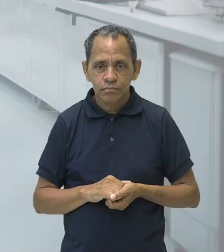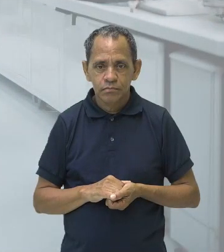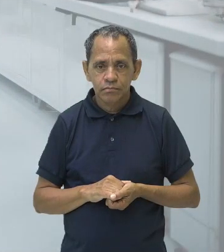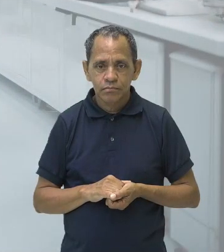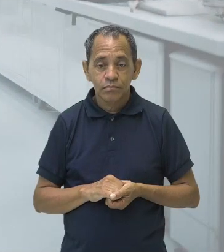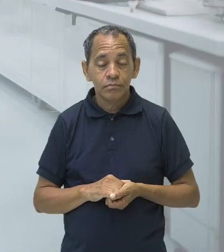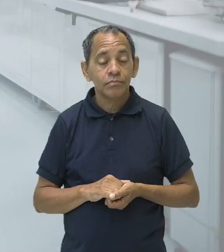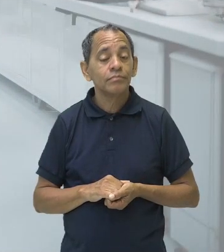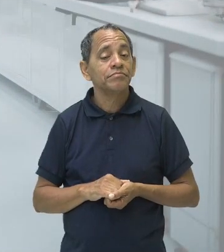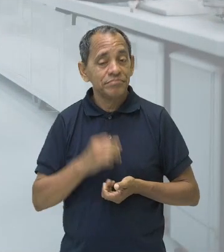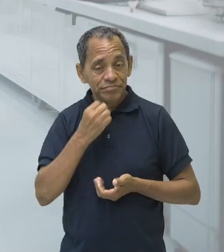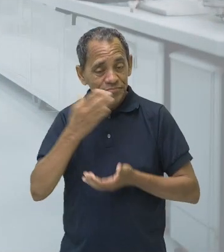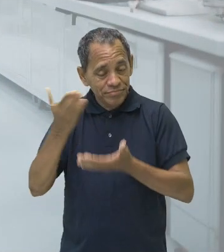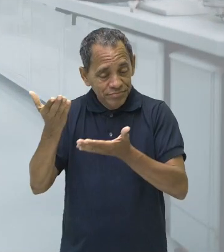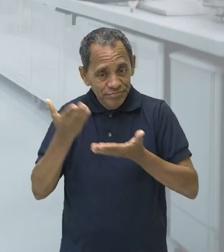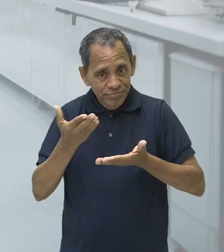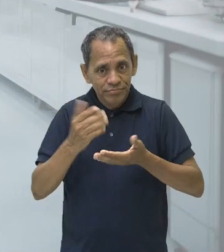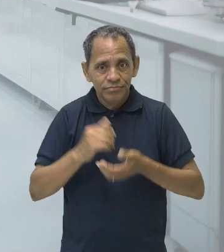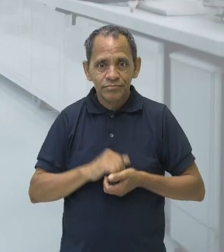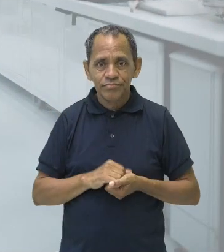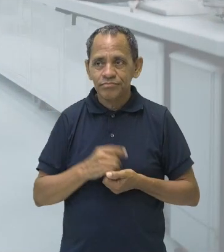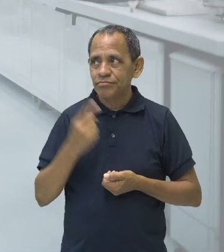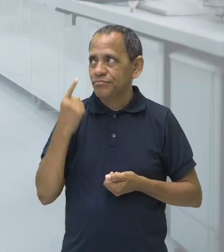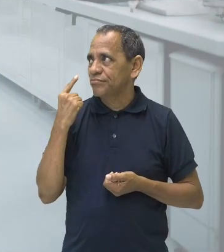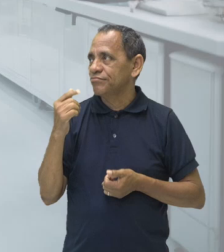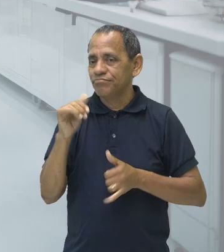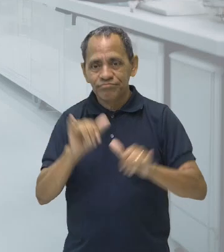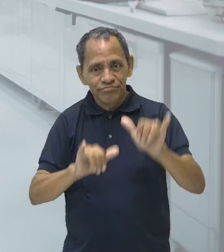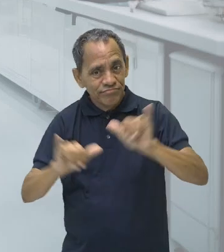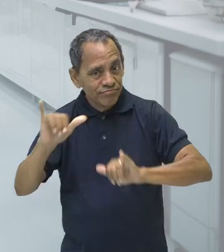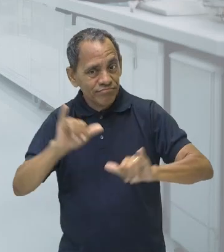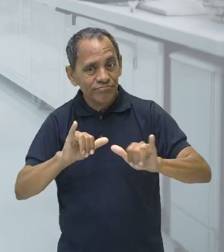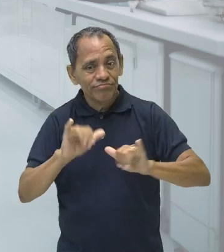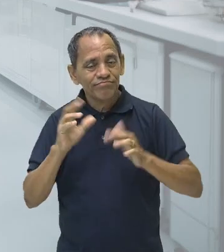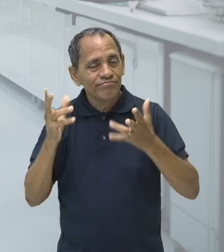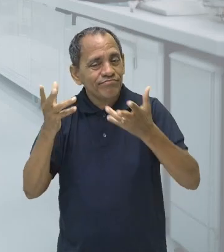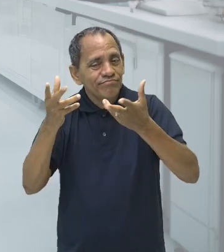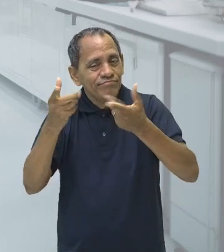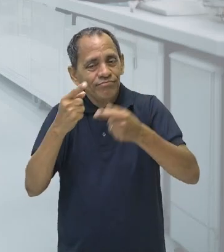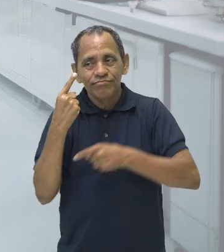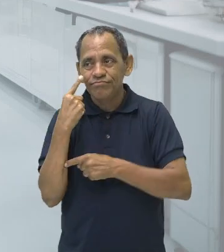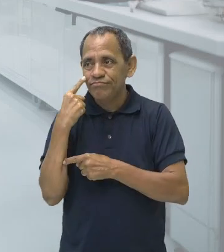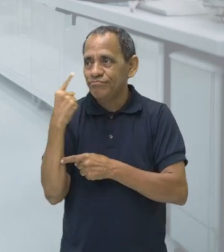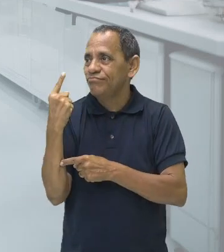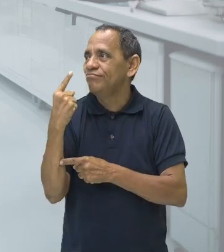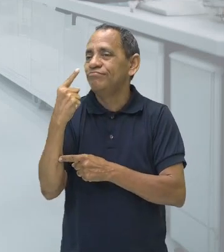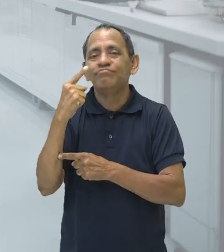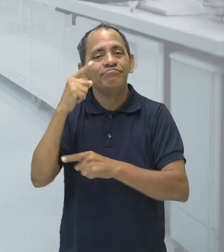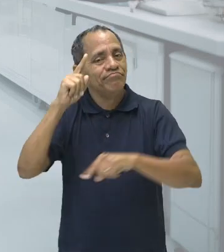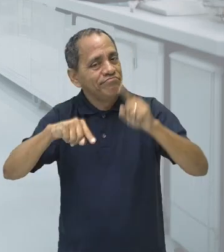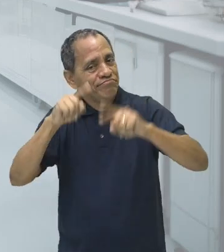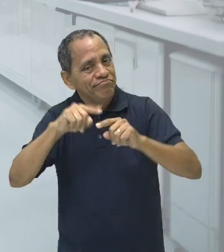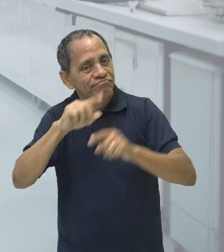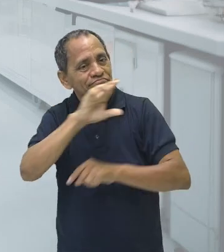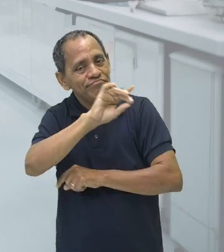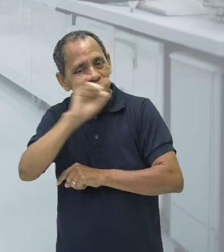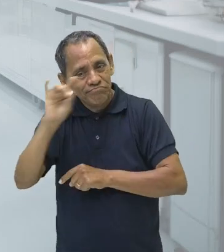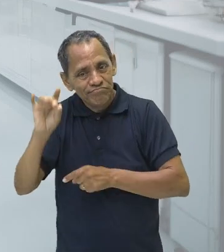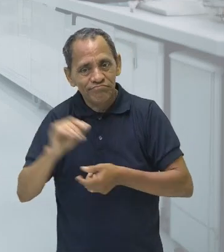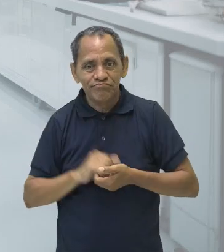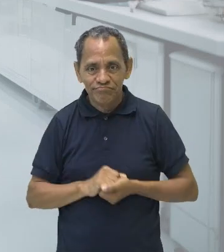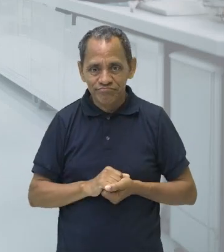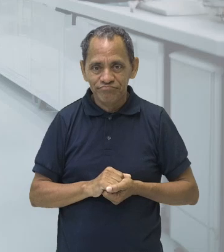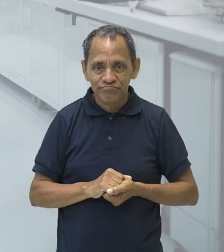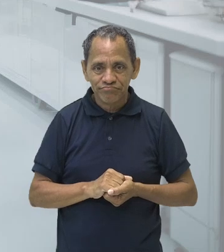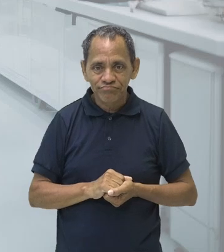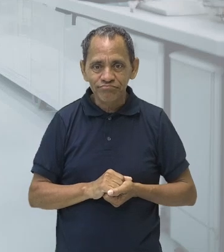Sejam bem-vindos a este laboratório maravilhoso. Olha cada equipamento que nós temos aqui.